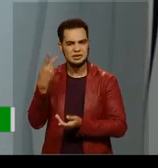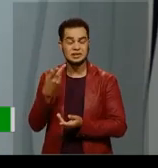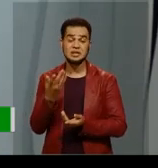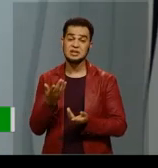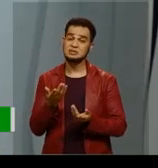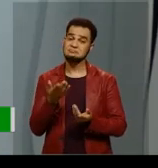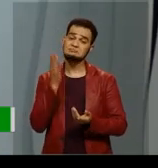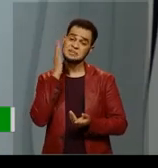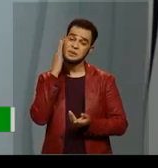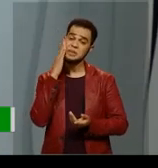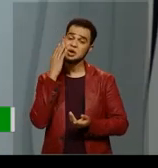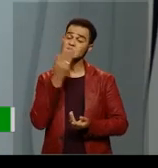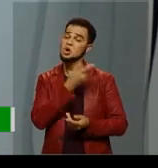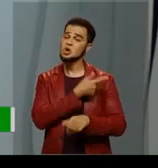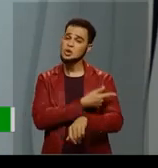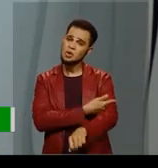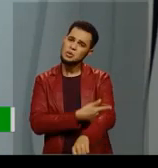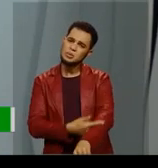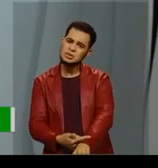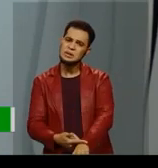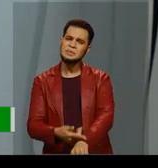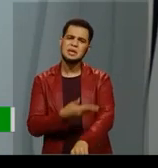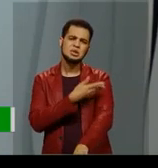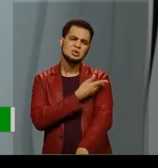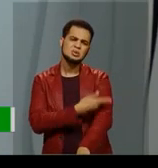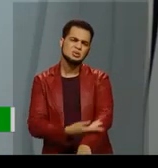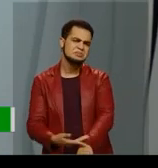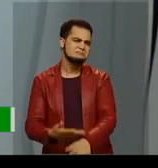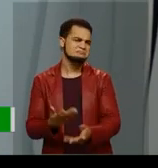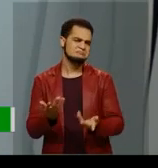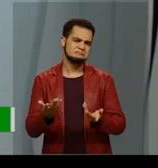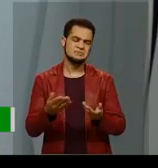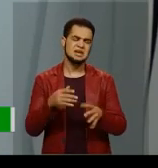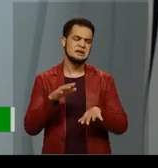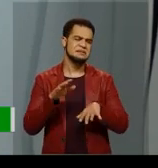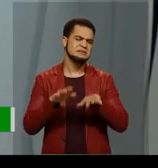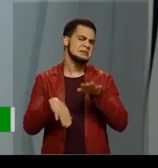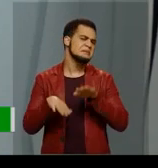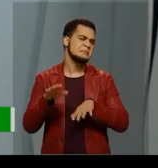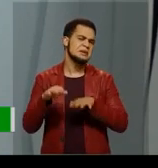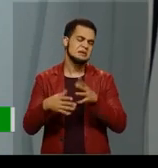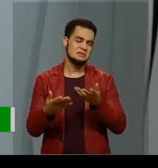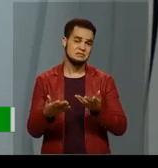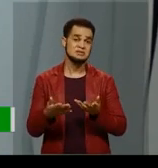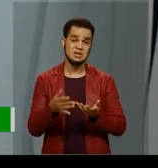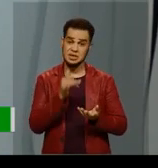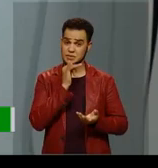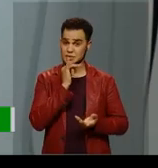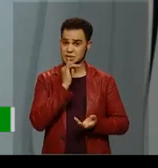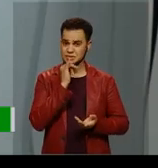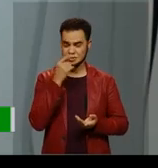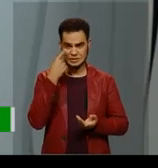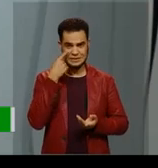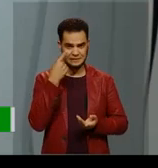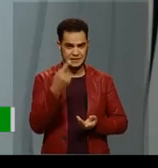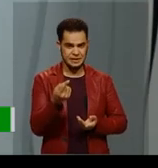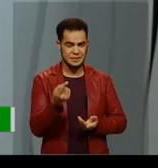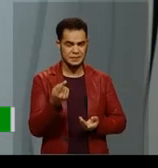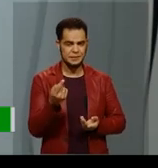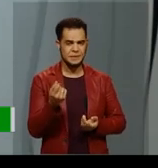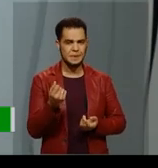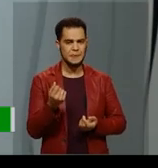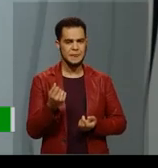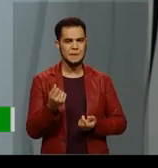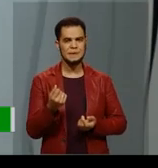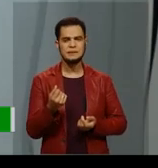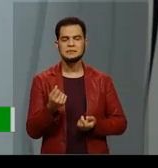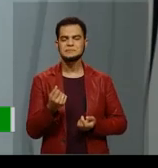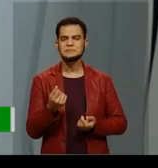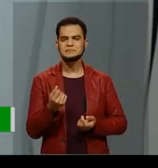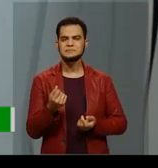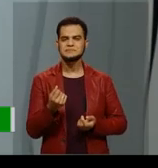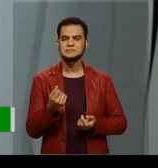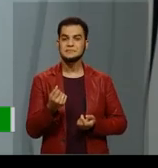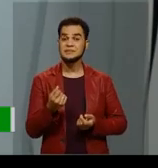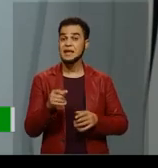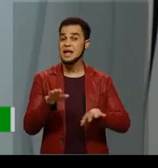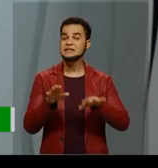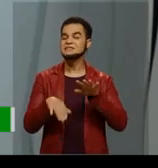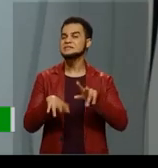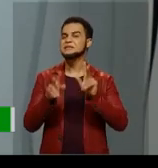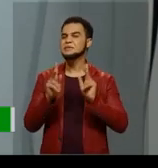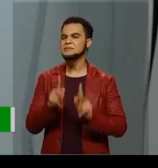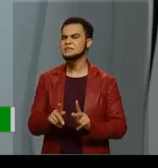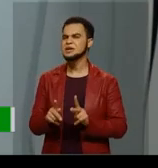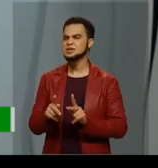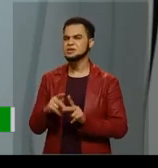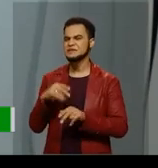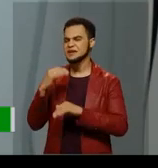em geral, que é o que trata o cartoon. Então você vê aquilo lá, a gente vê críticas de pessoa ficando muito tempo na internet,